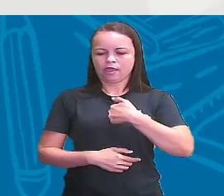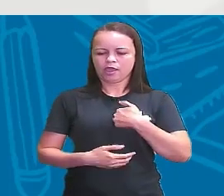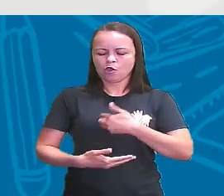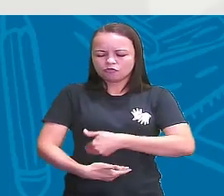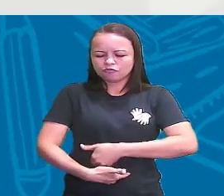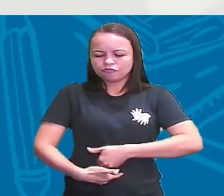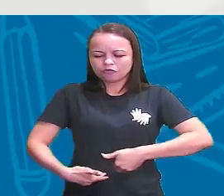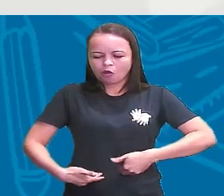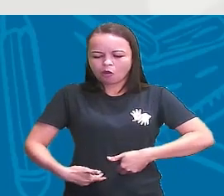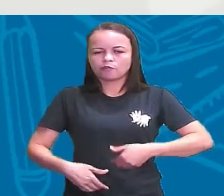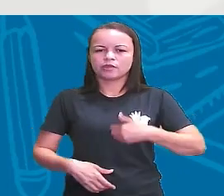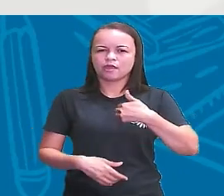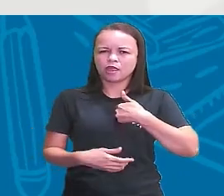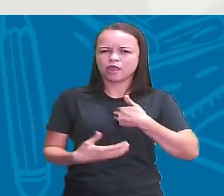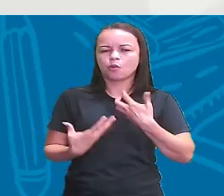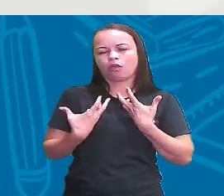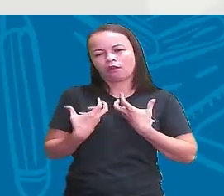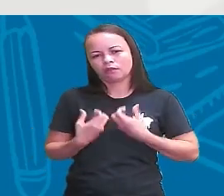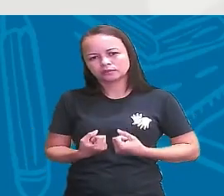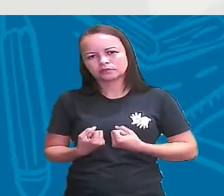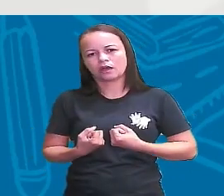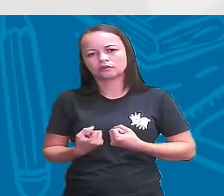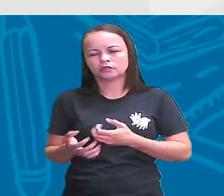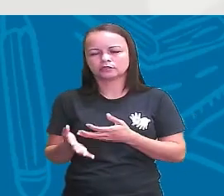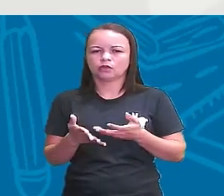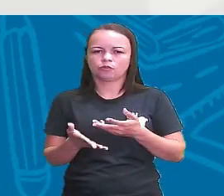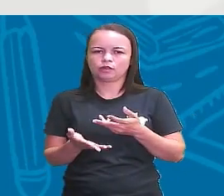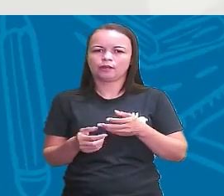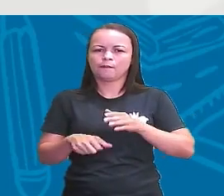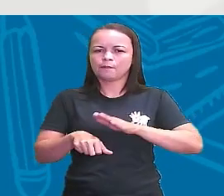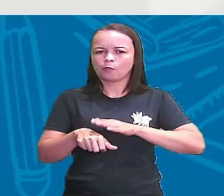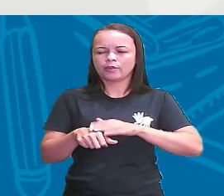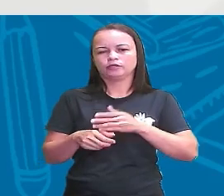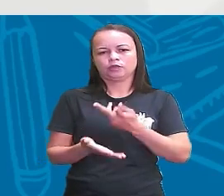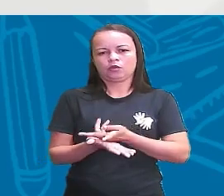são situações que estão acontecendo, tá certo?